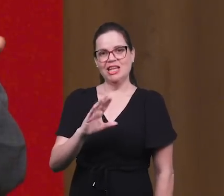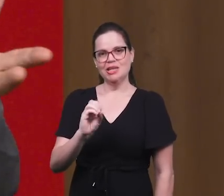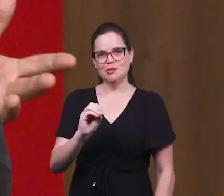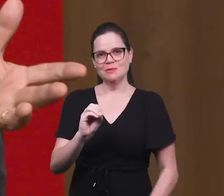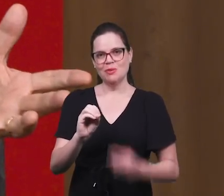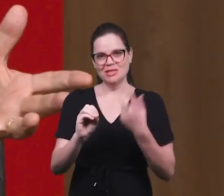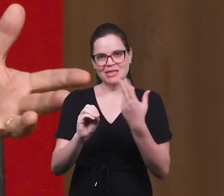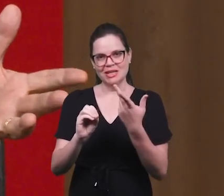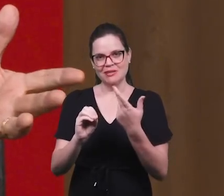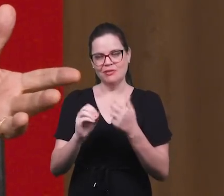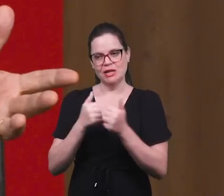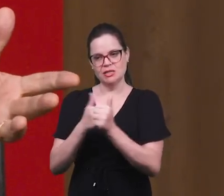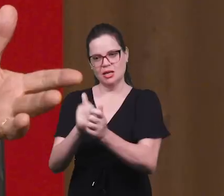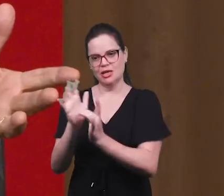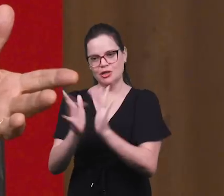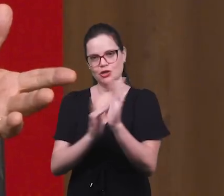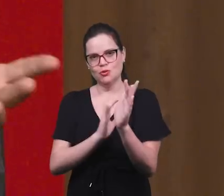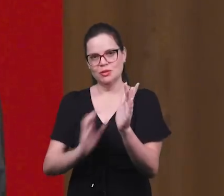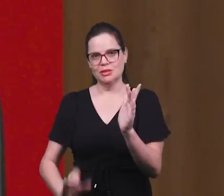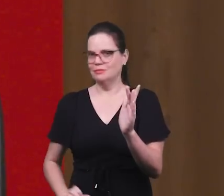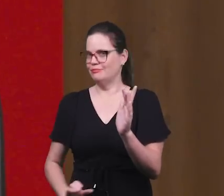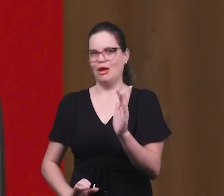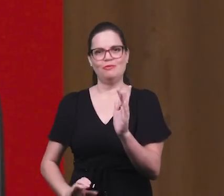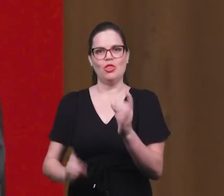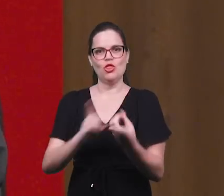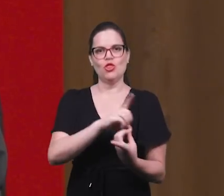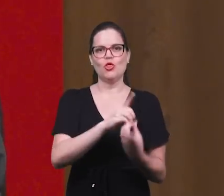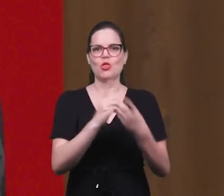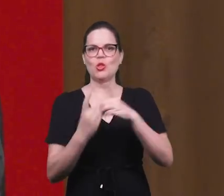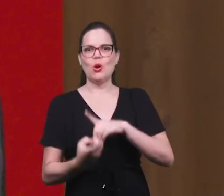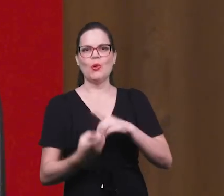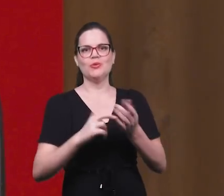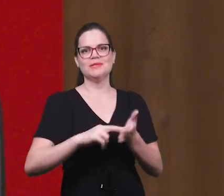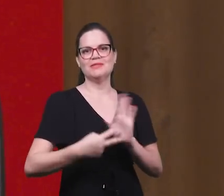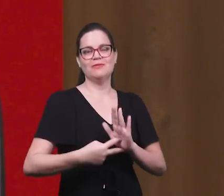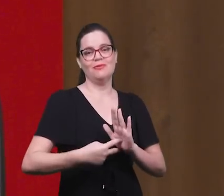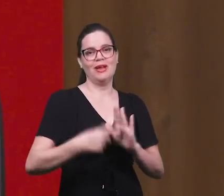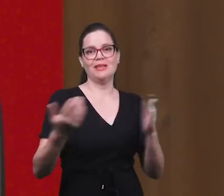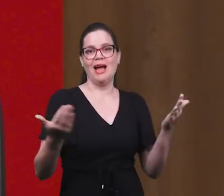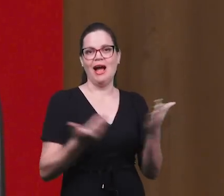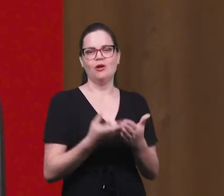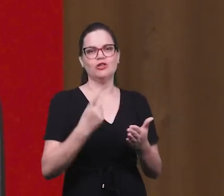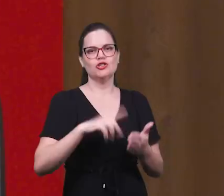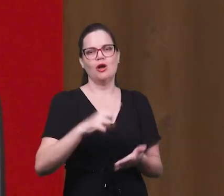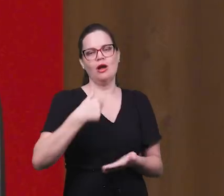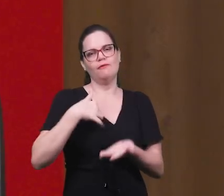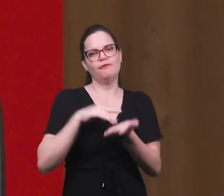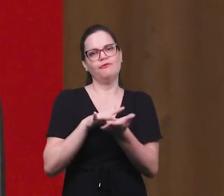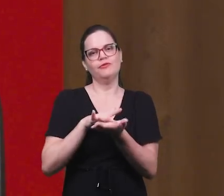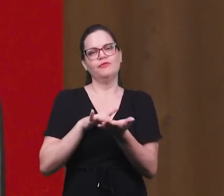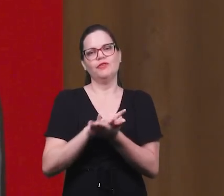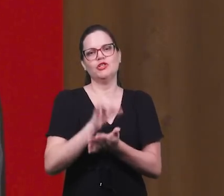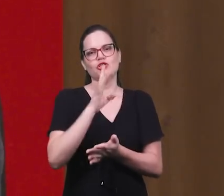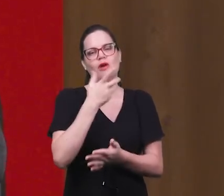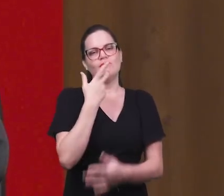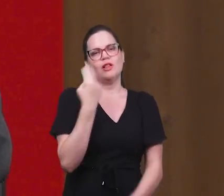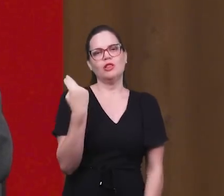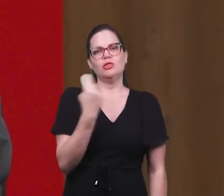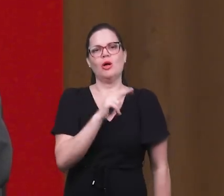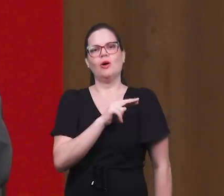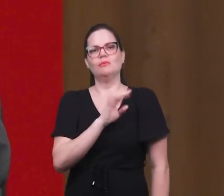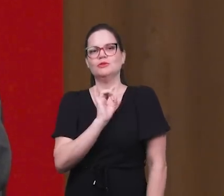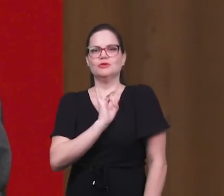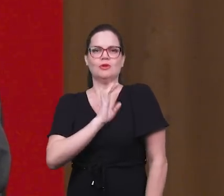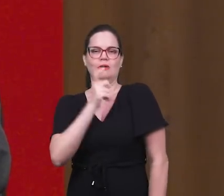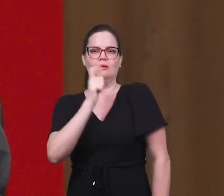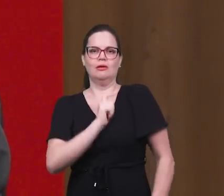uma religião de conveniência. E com o passar do tempo, a fé é crer naquilo que não se